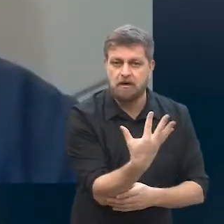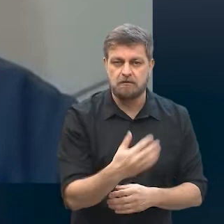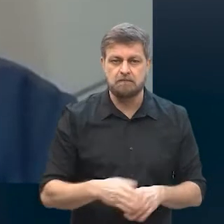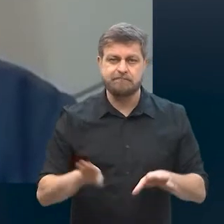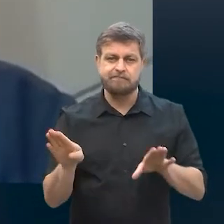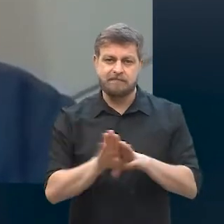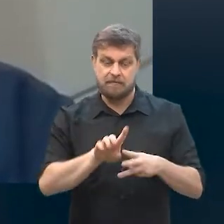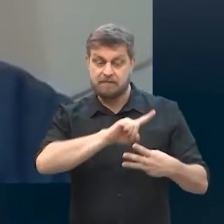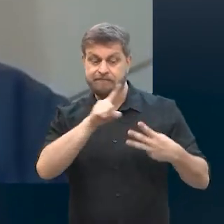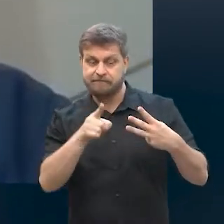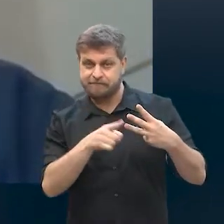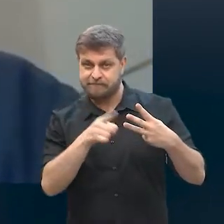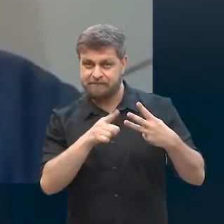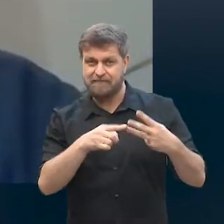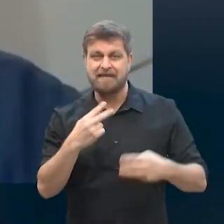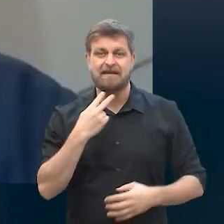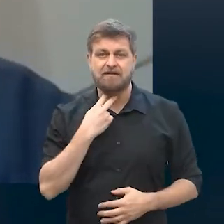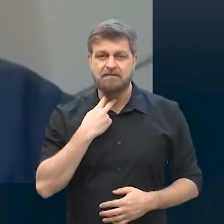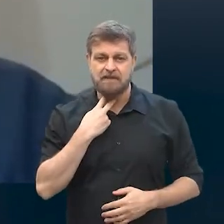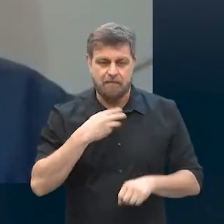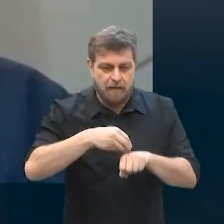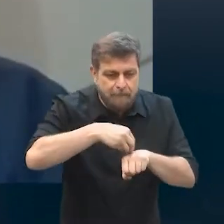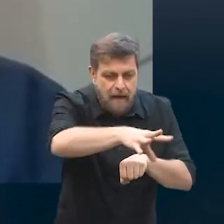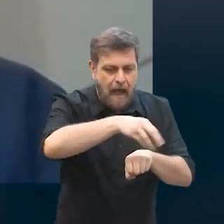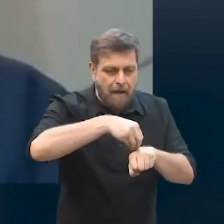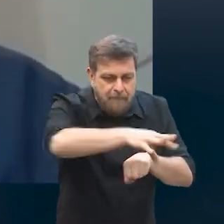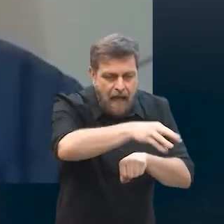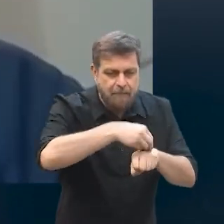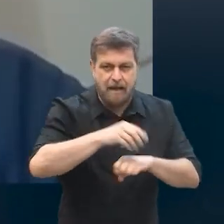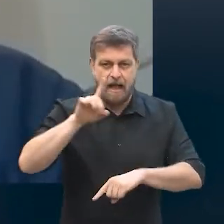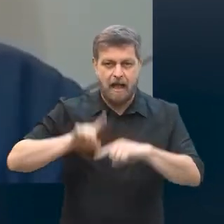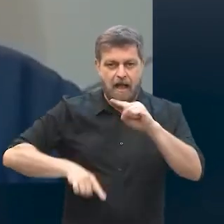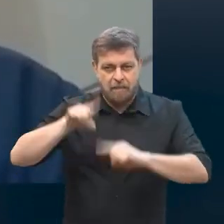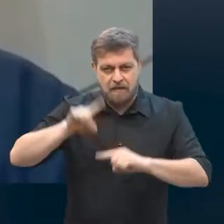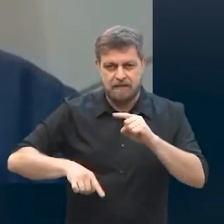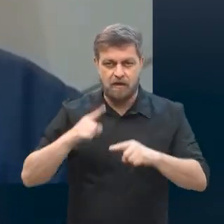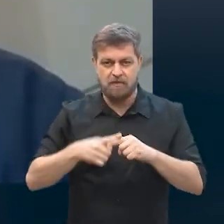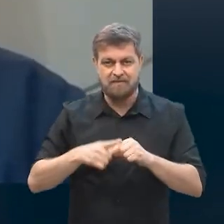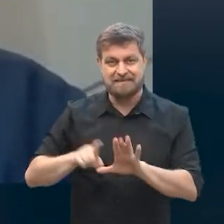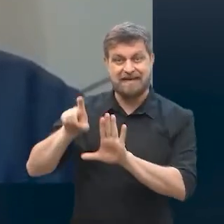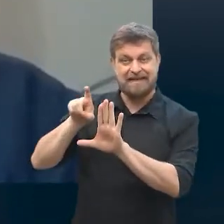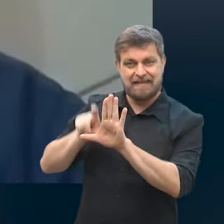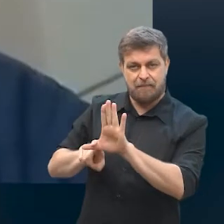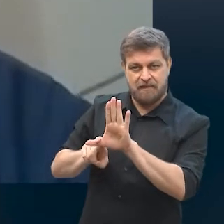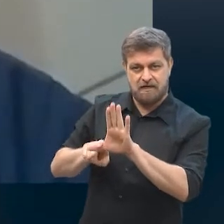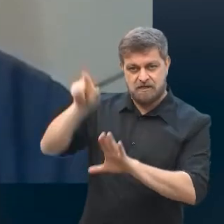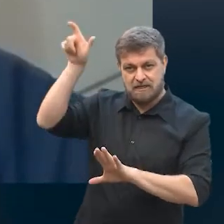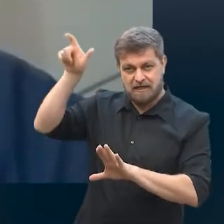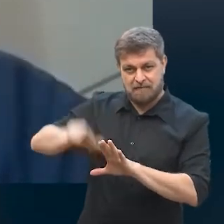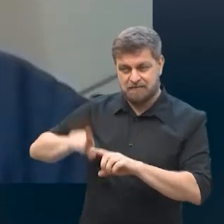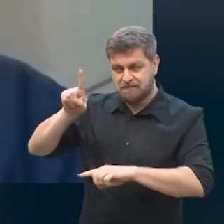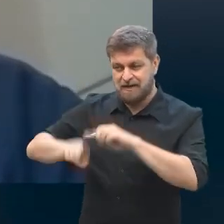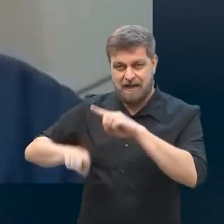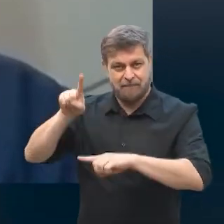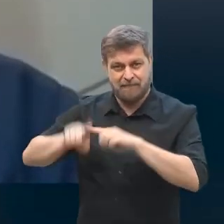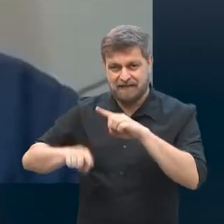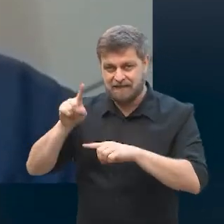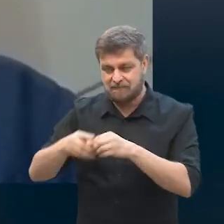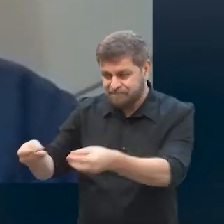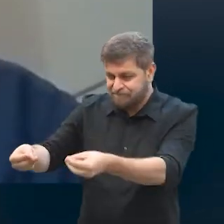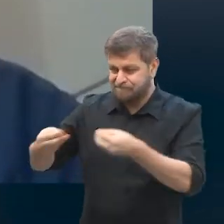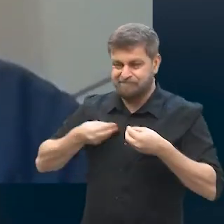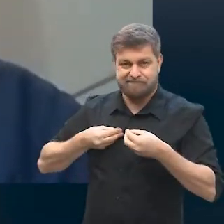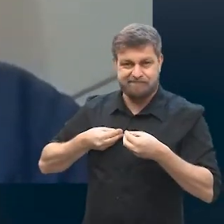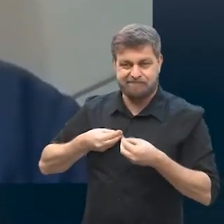você não consiga entregar o seu material se você eventualmente depender de um fornecedor que não consegue te